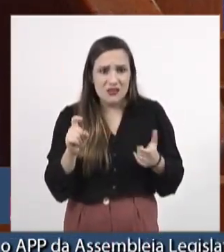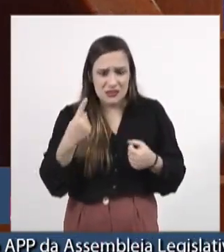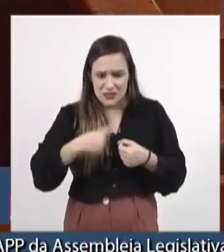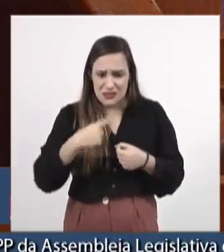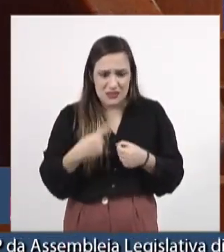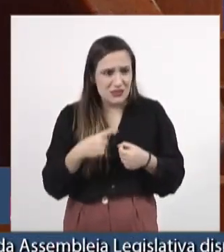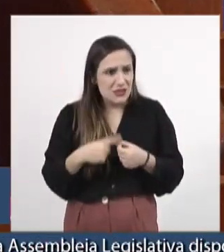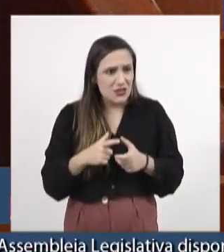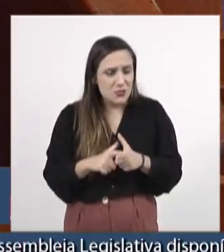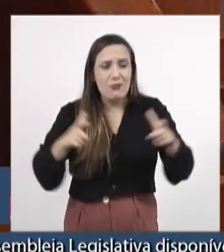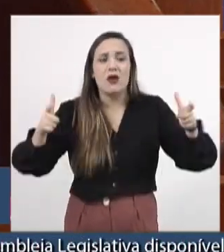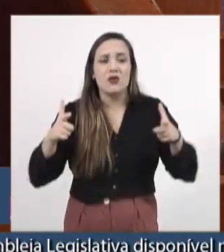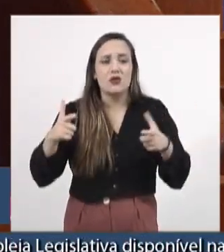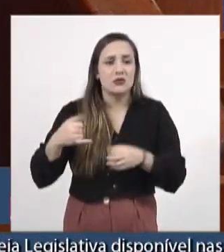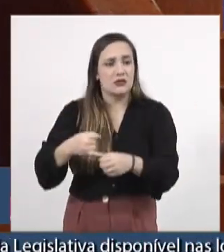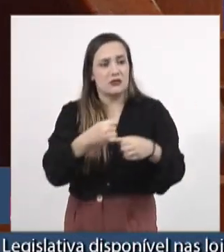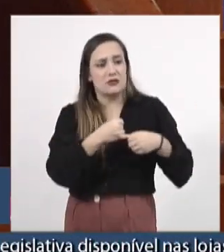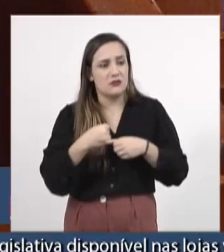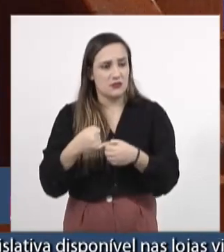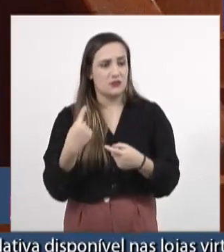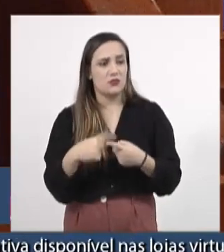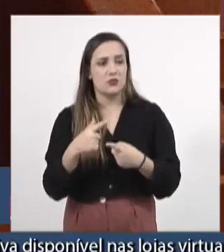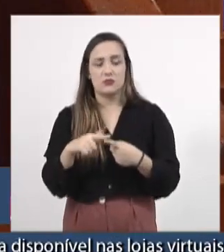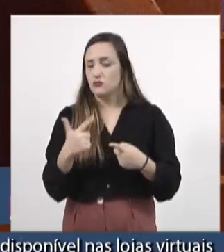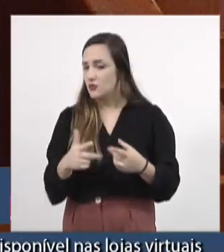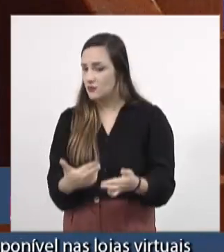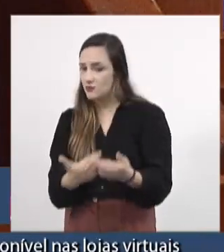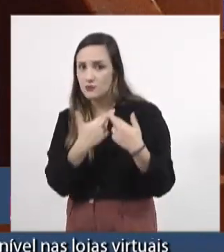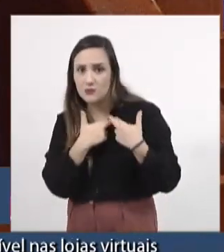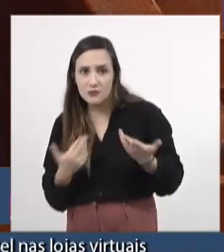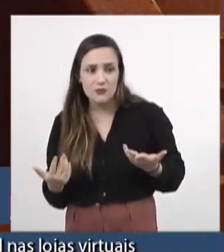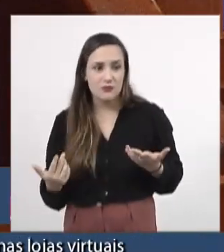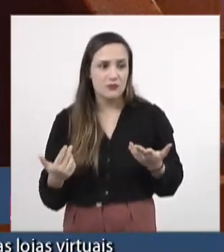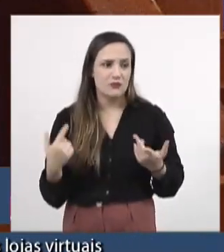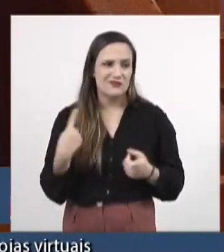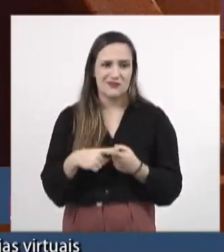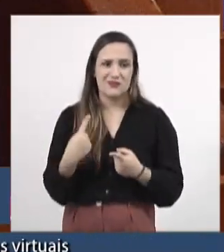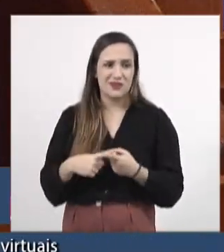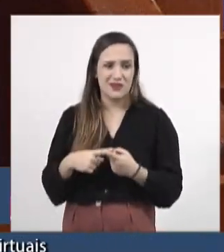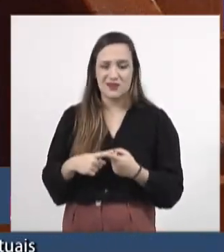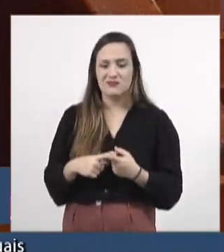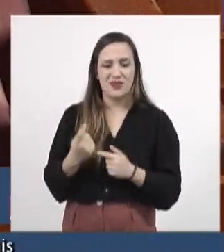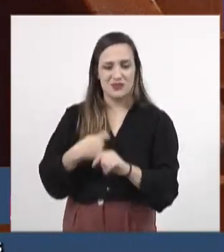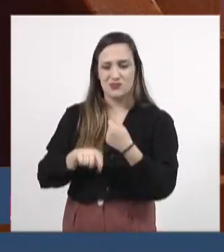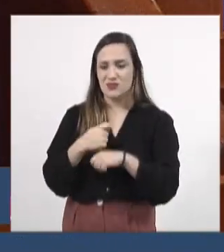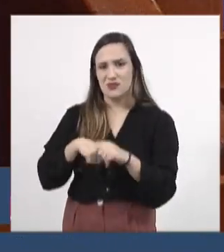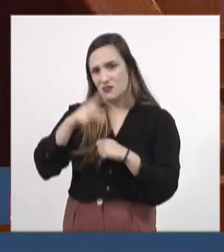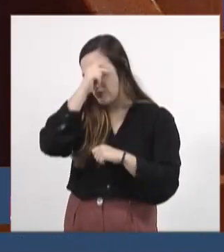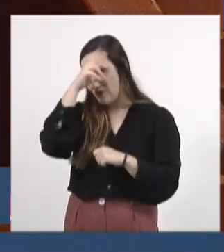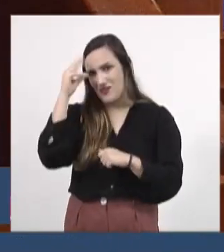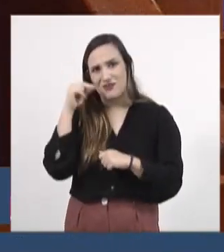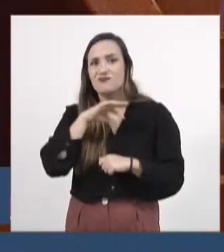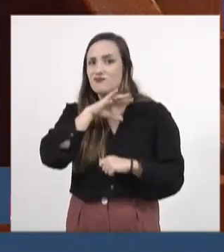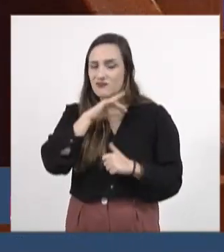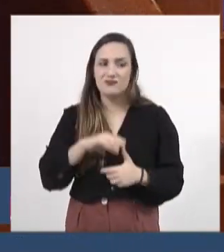do interior do estado, por irresponsabilidade, por um desmando da administração municipal, e que